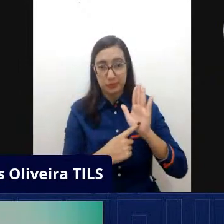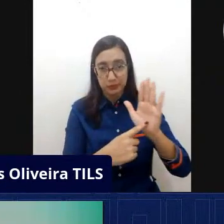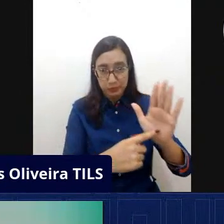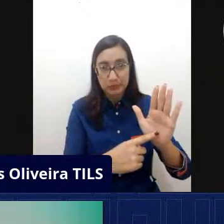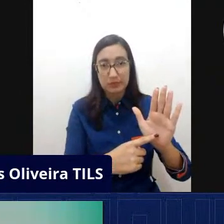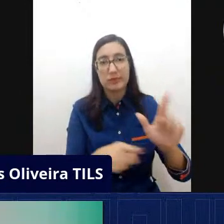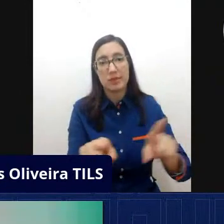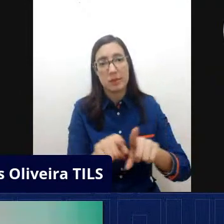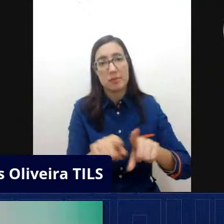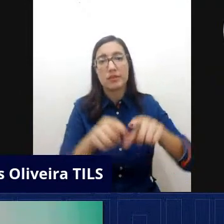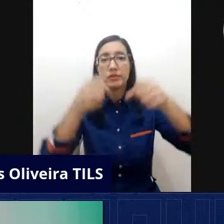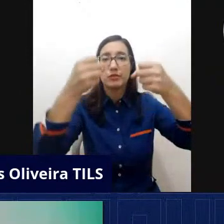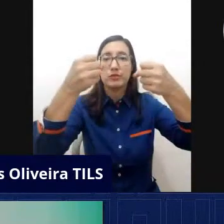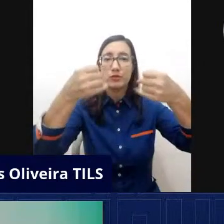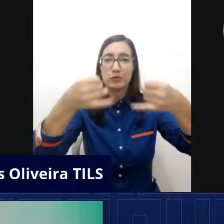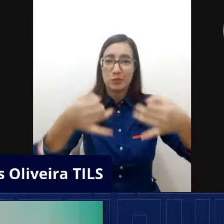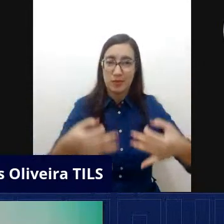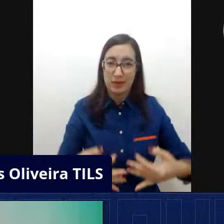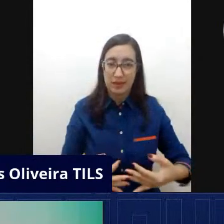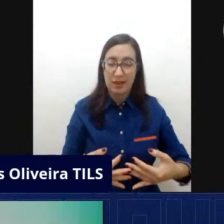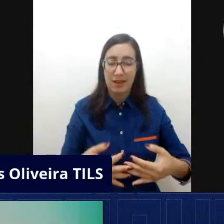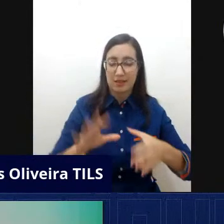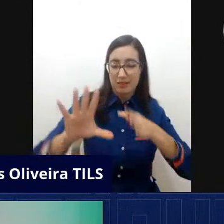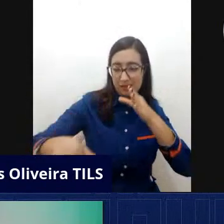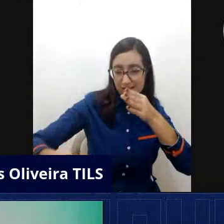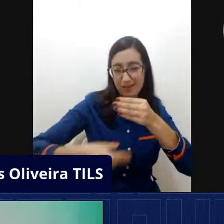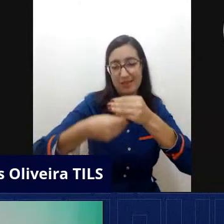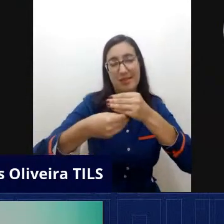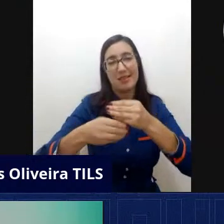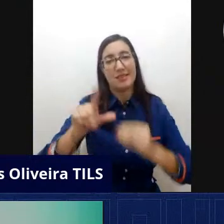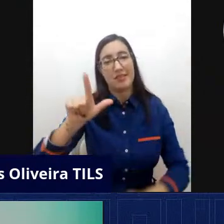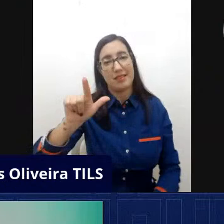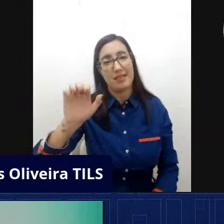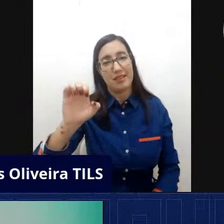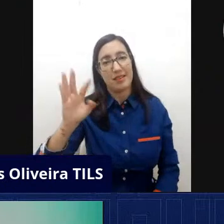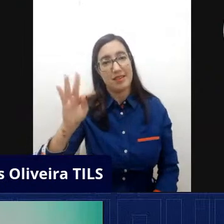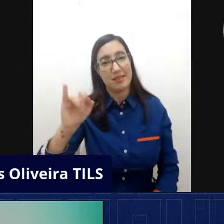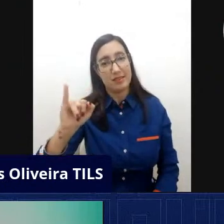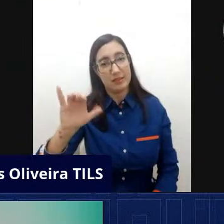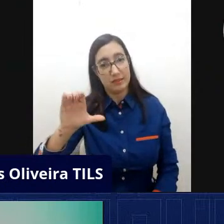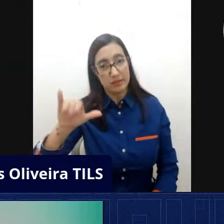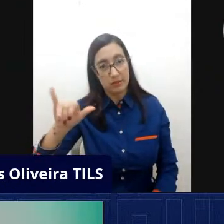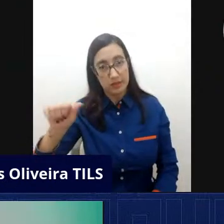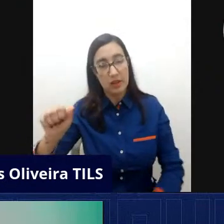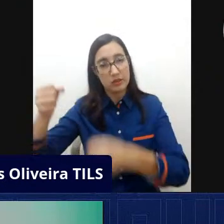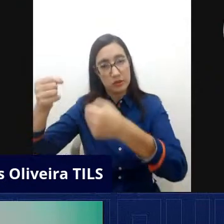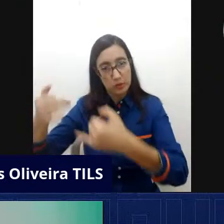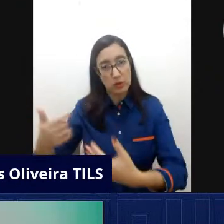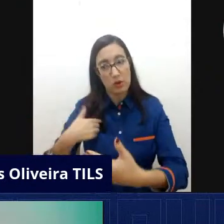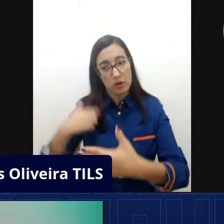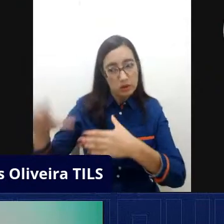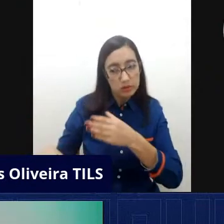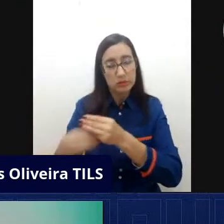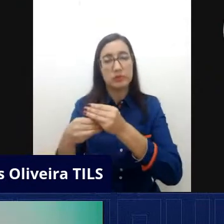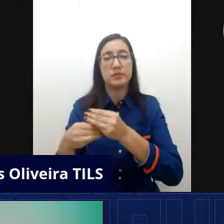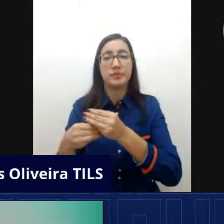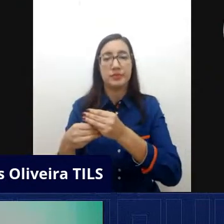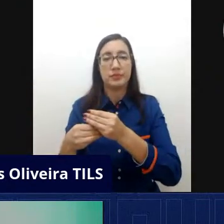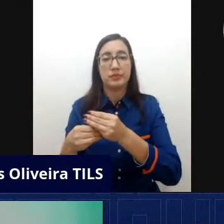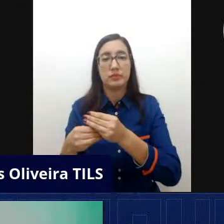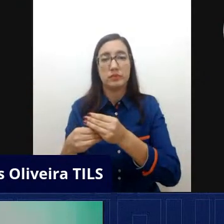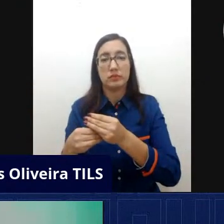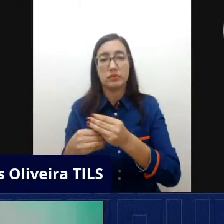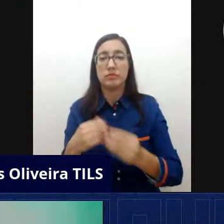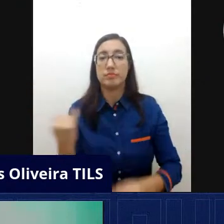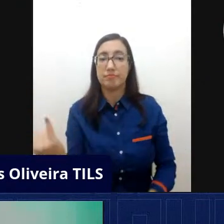contextualizar, contextualizou muito bem a campanha. É importante a gente trazer aqui que, na época, essa